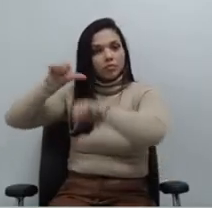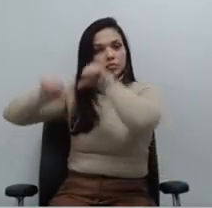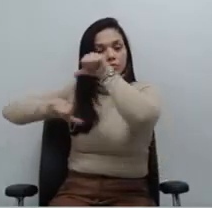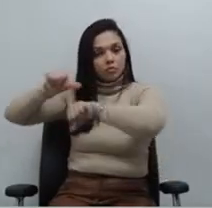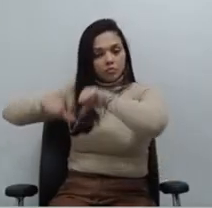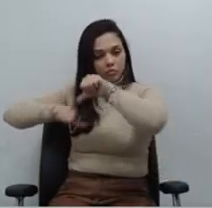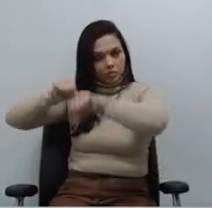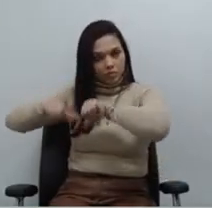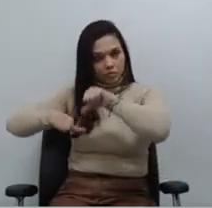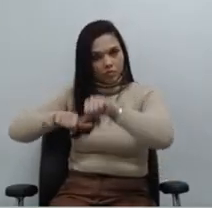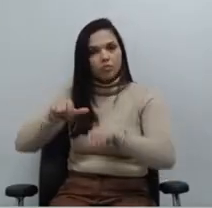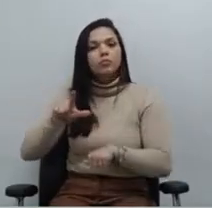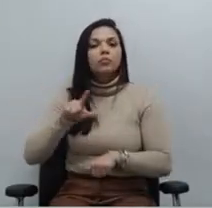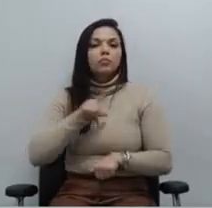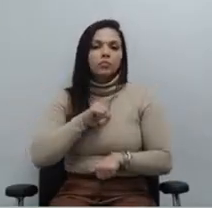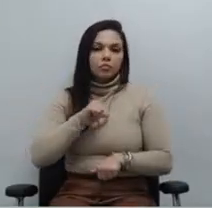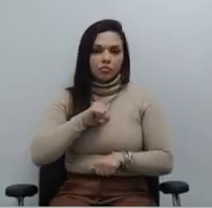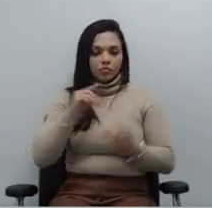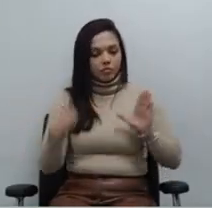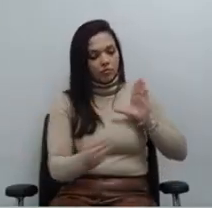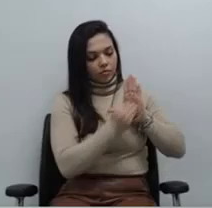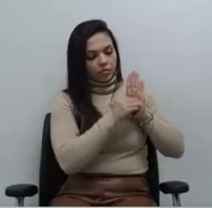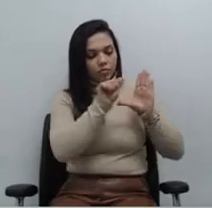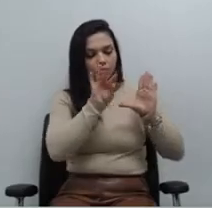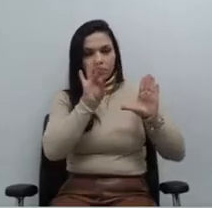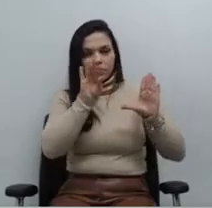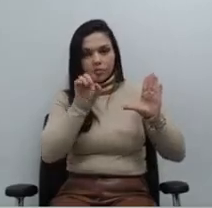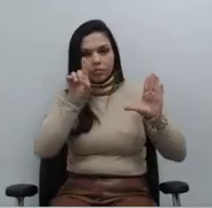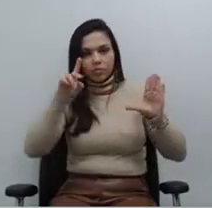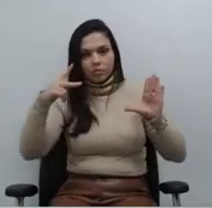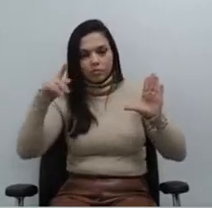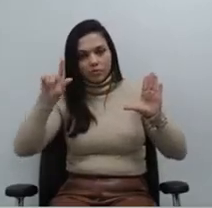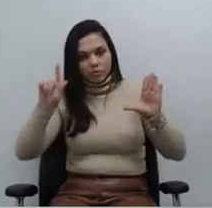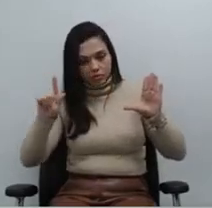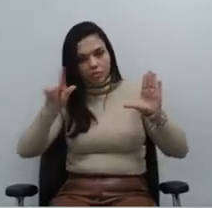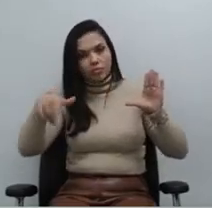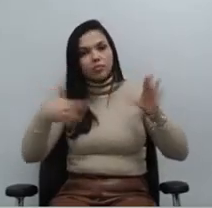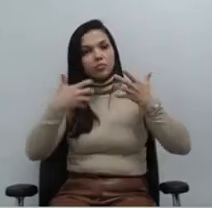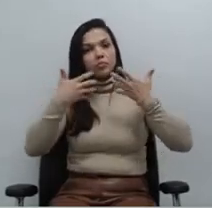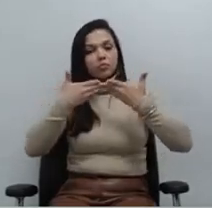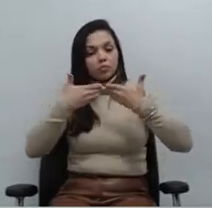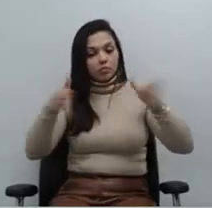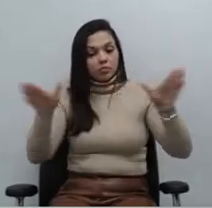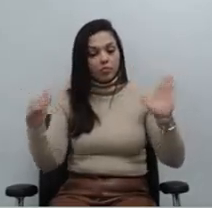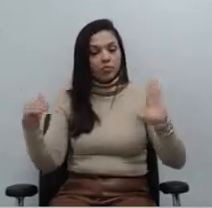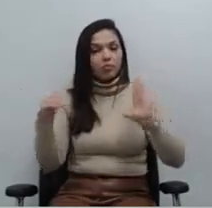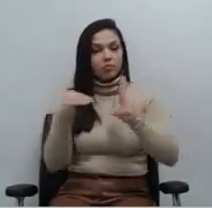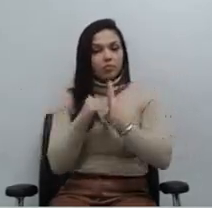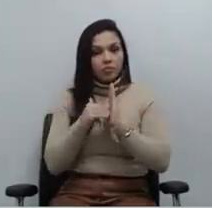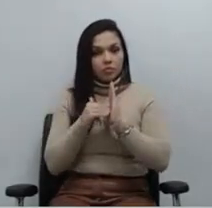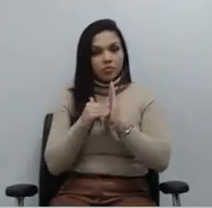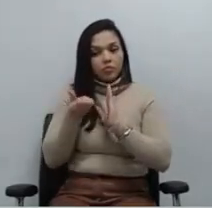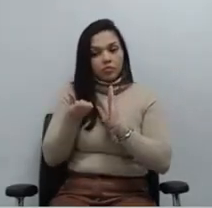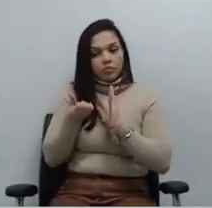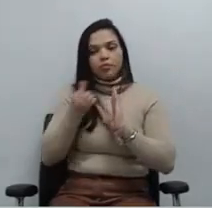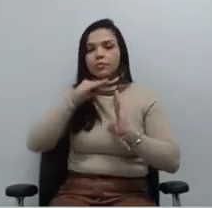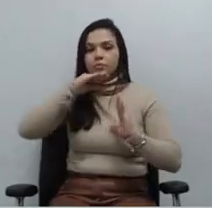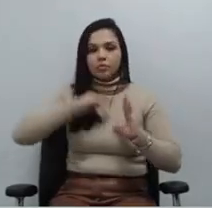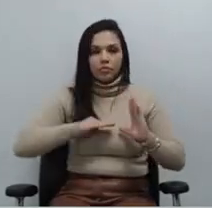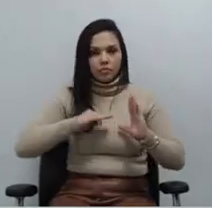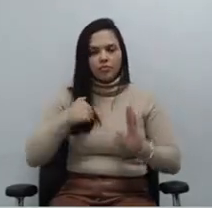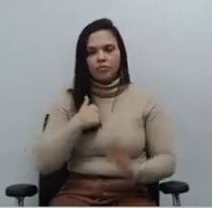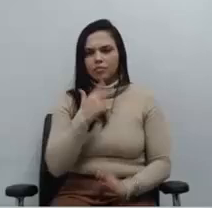né? Há um ato, que é o ato DPG número 199, prevendo o funcionamento até às 18 horas, e eu, presidente, acho